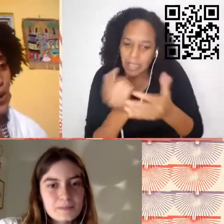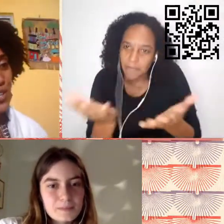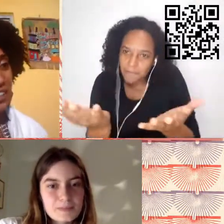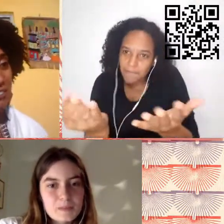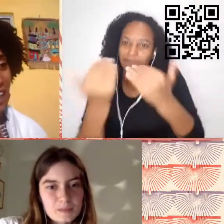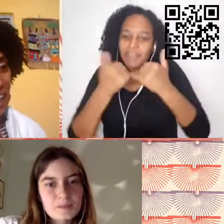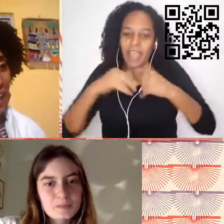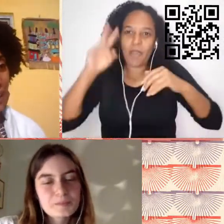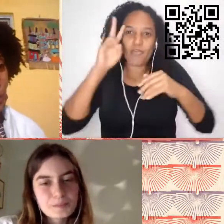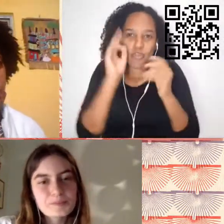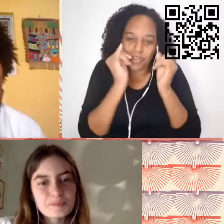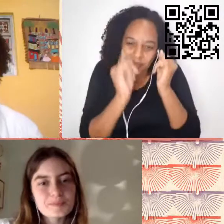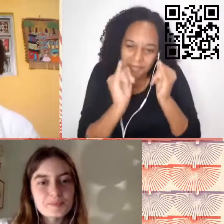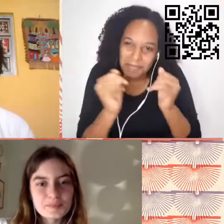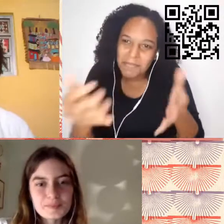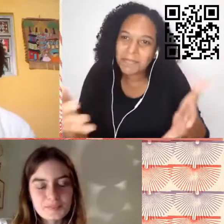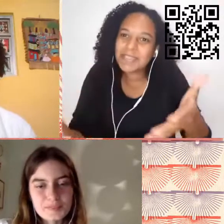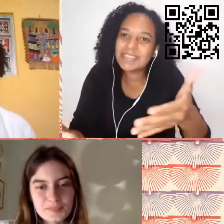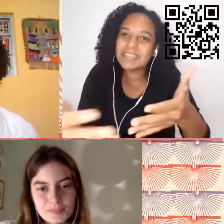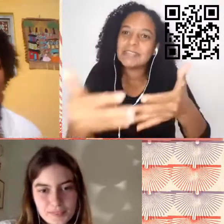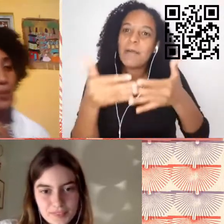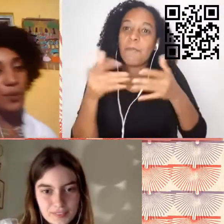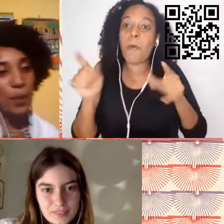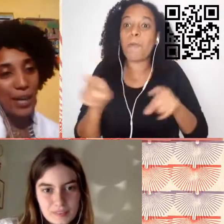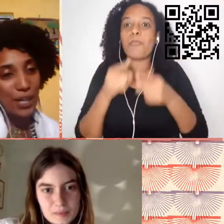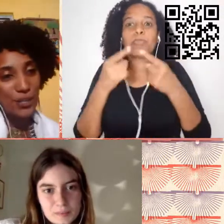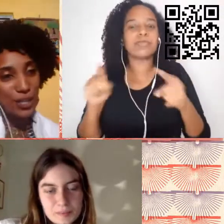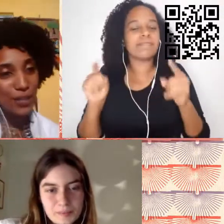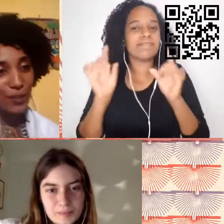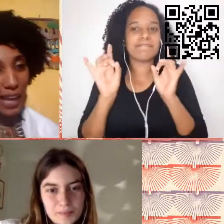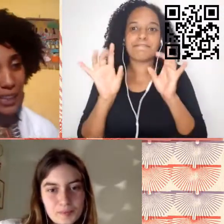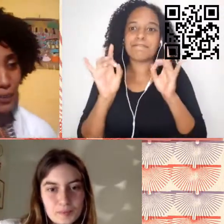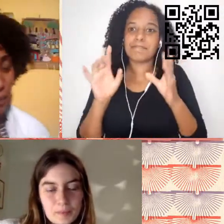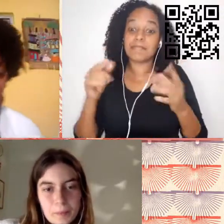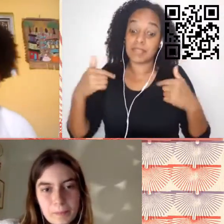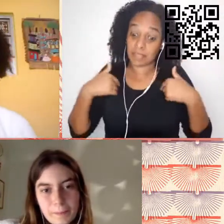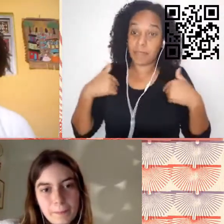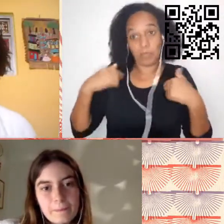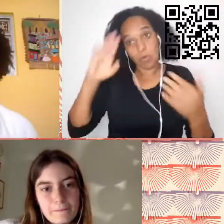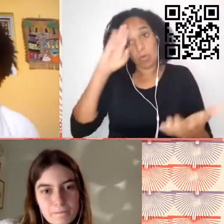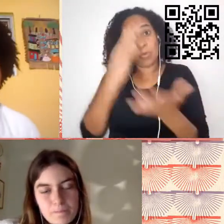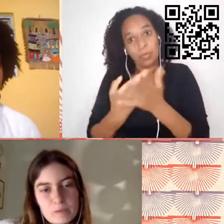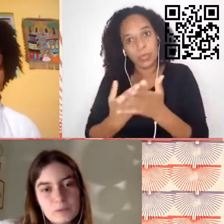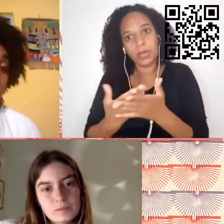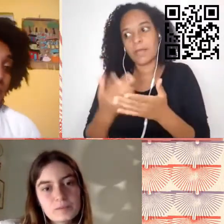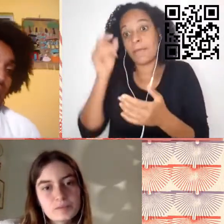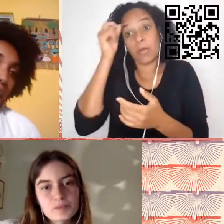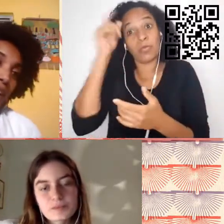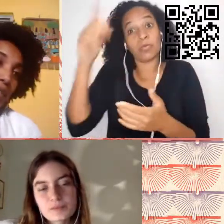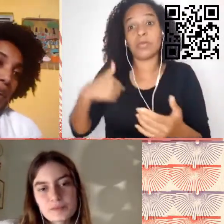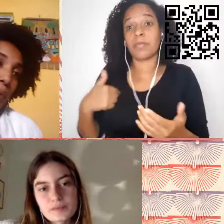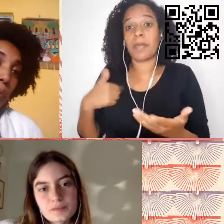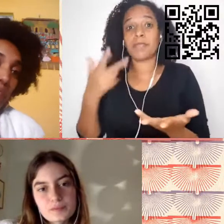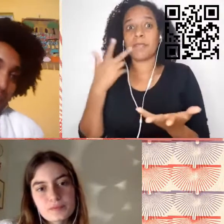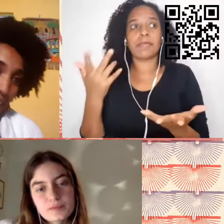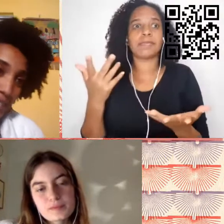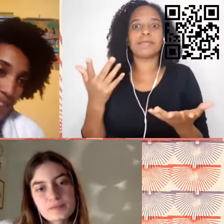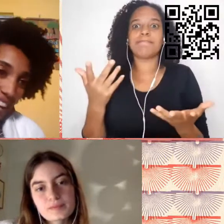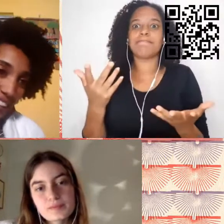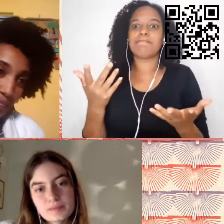numa história falada com uma cantiga, dentro do que eu acredito, né, dentro da minha cultura, isso traz